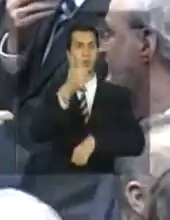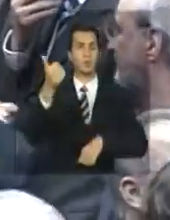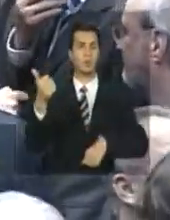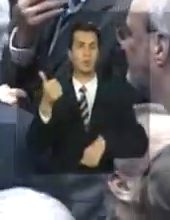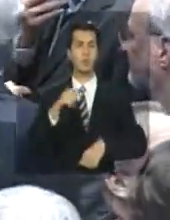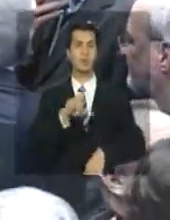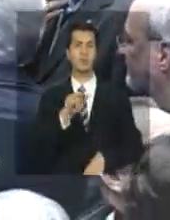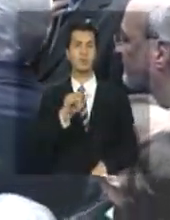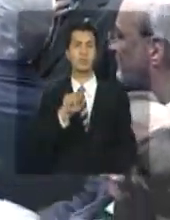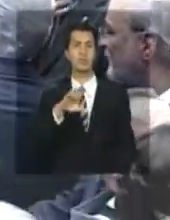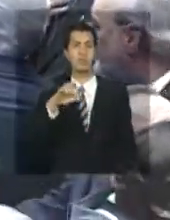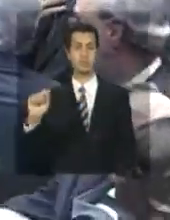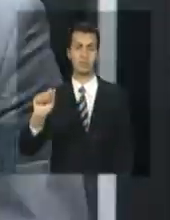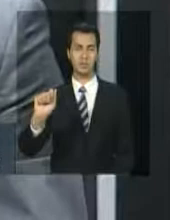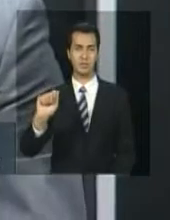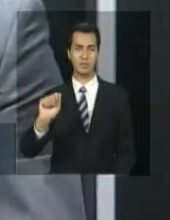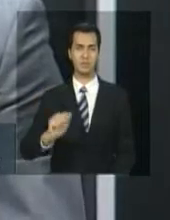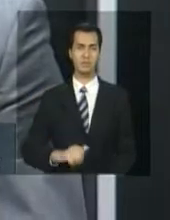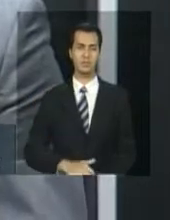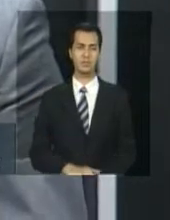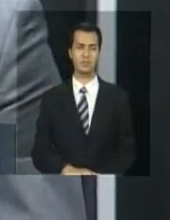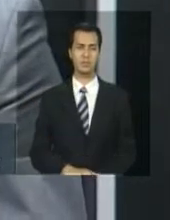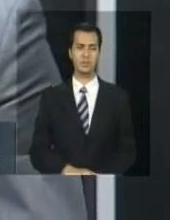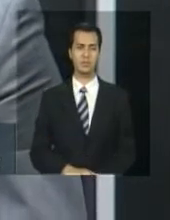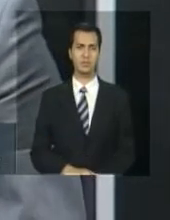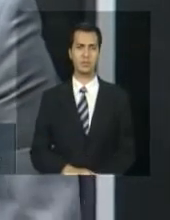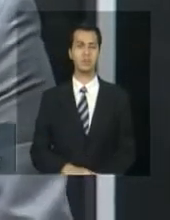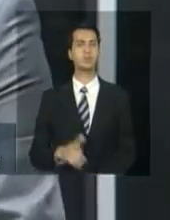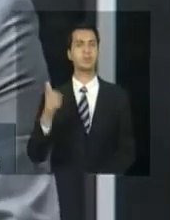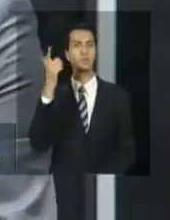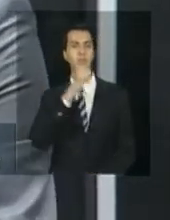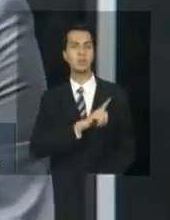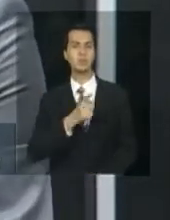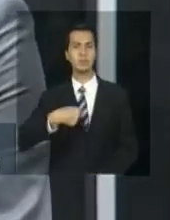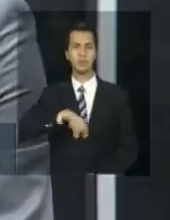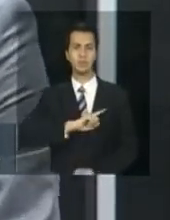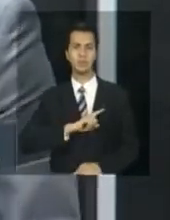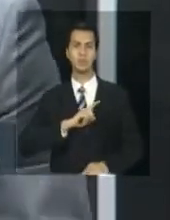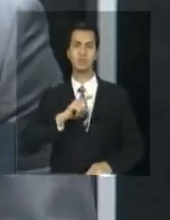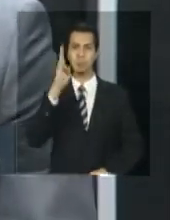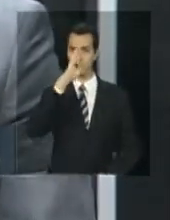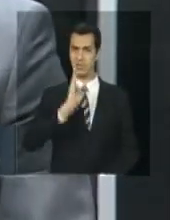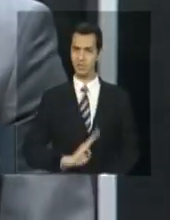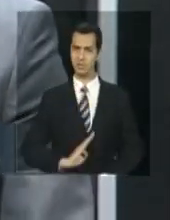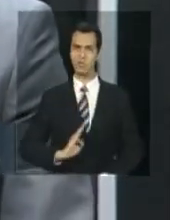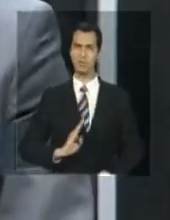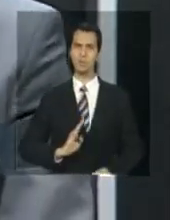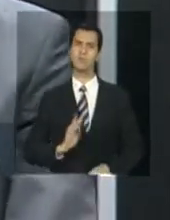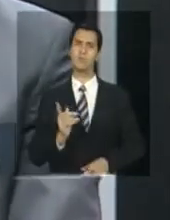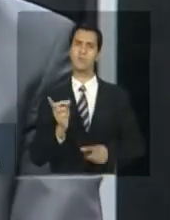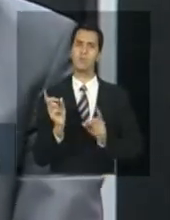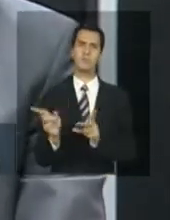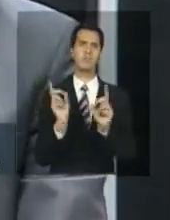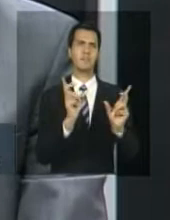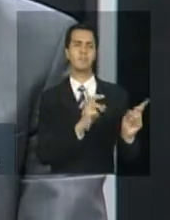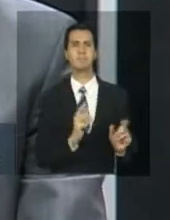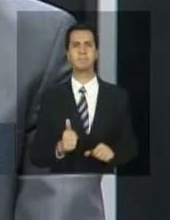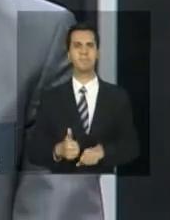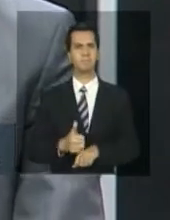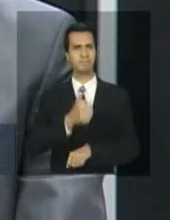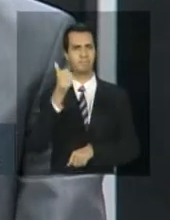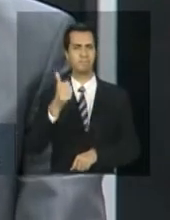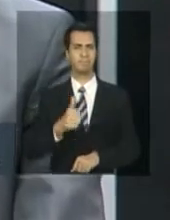de escoamento de bens e serviços como ganhos para a competitividade brasileira. A segunda fase